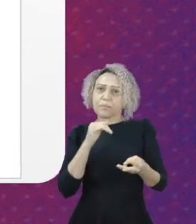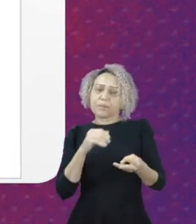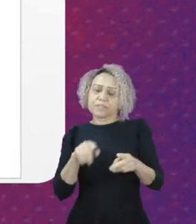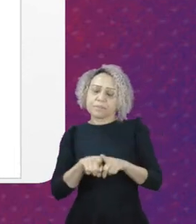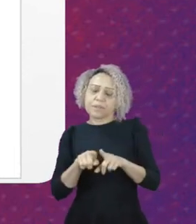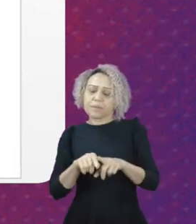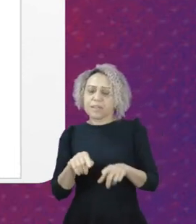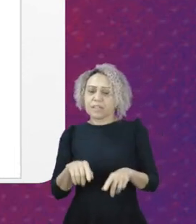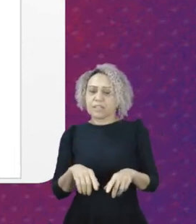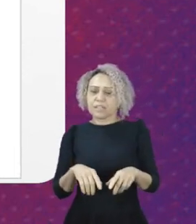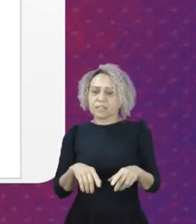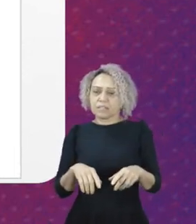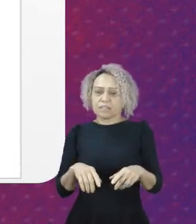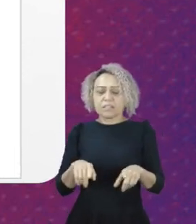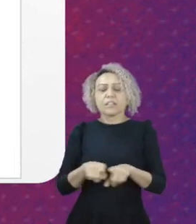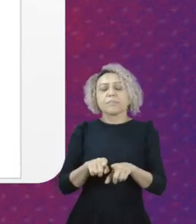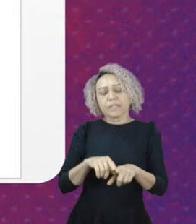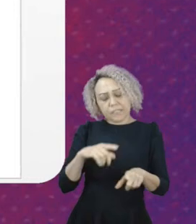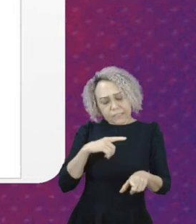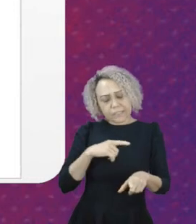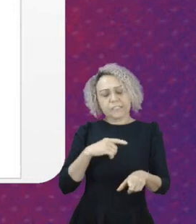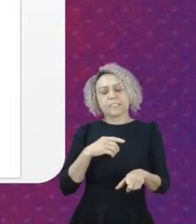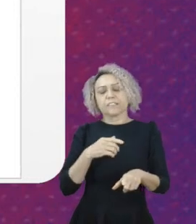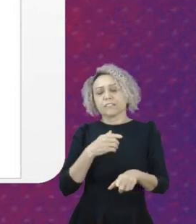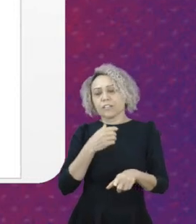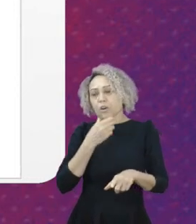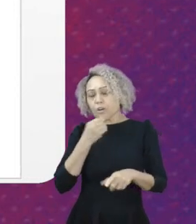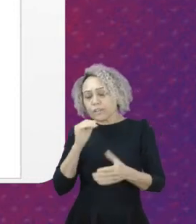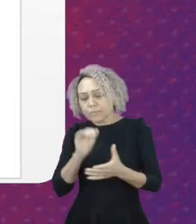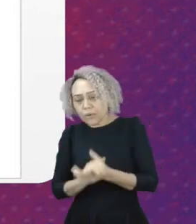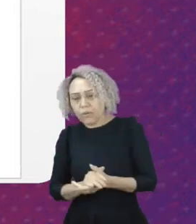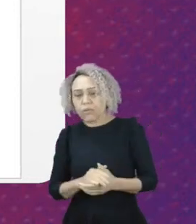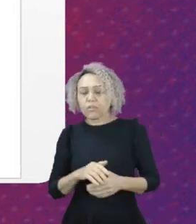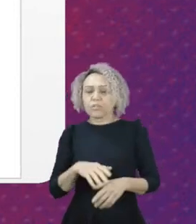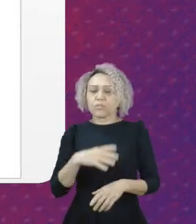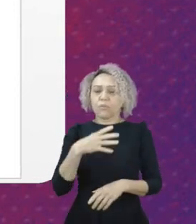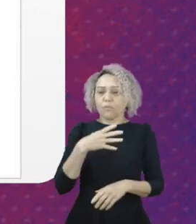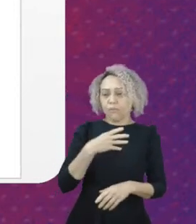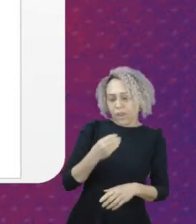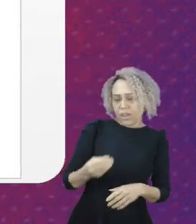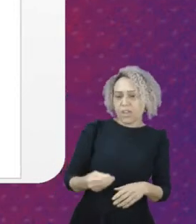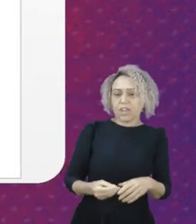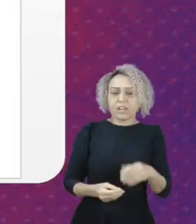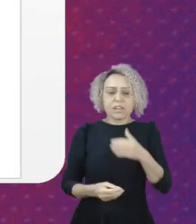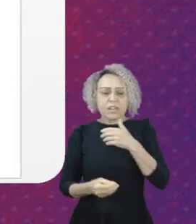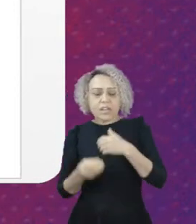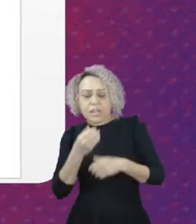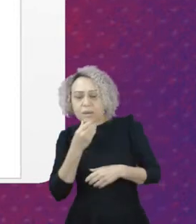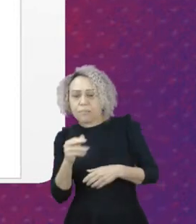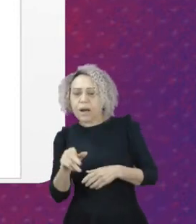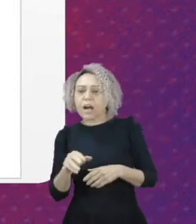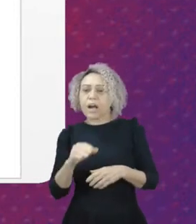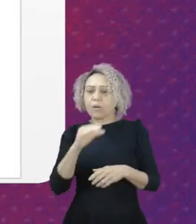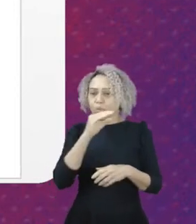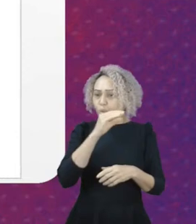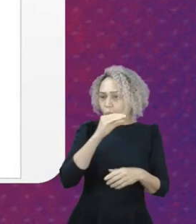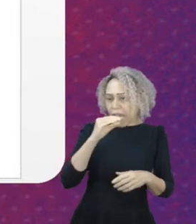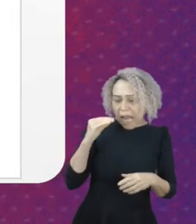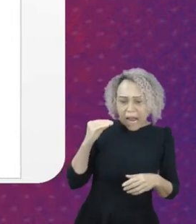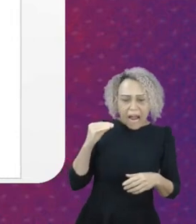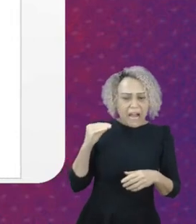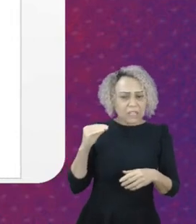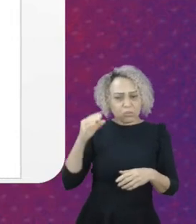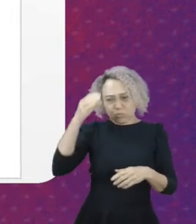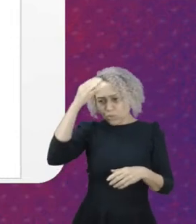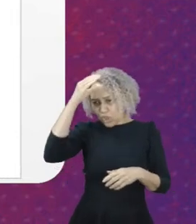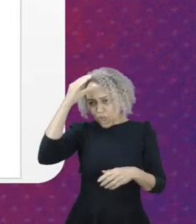né, é, filhos, mãe, pai, irmãos, cunhados, e